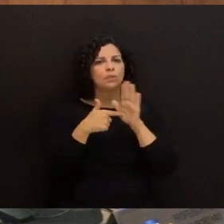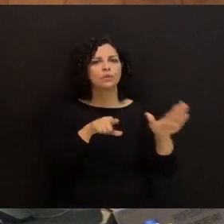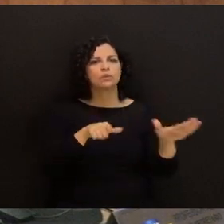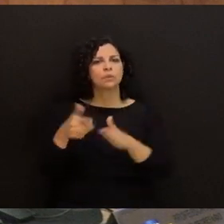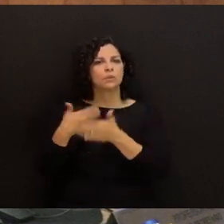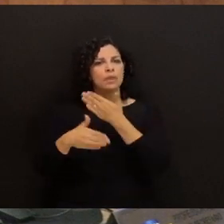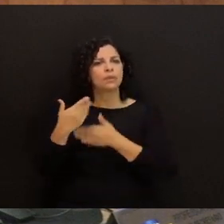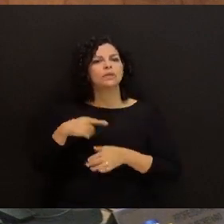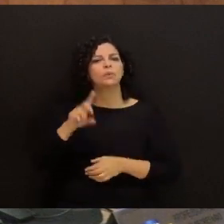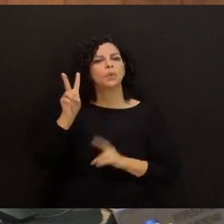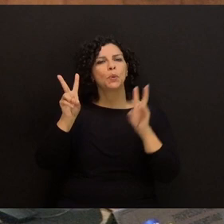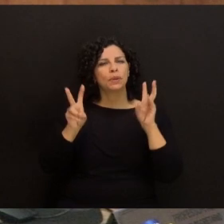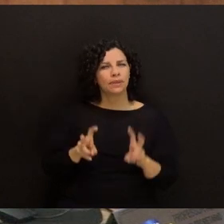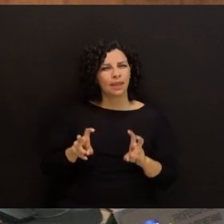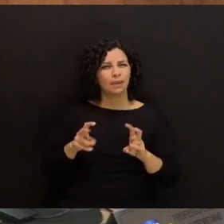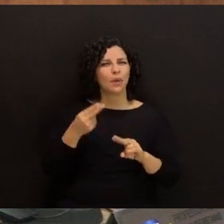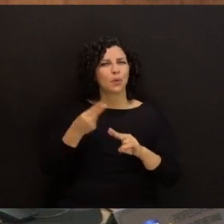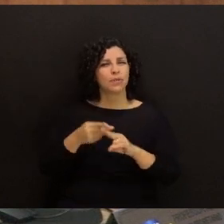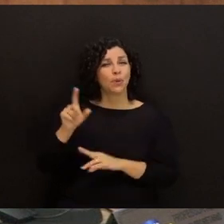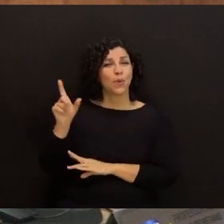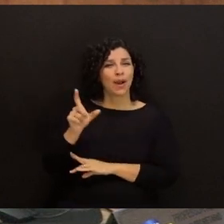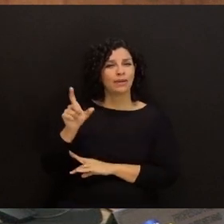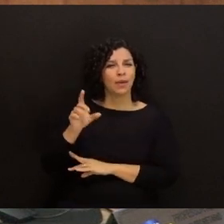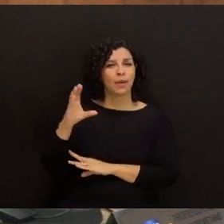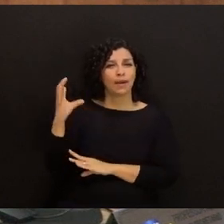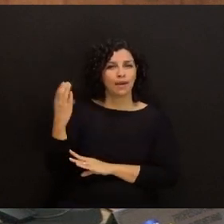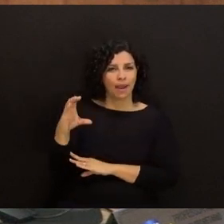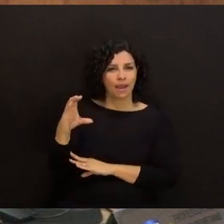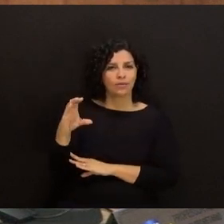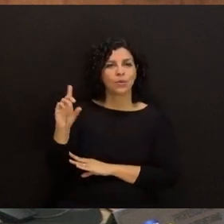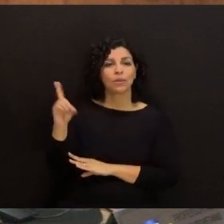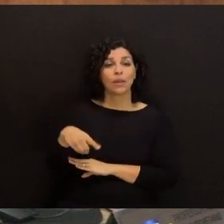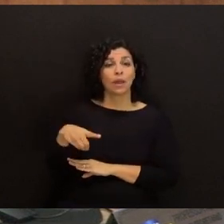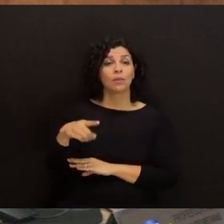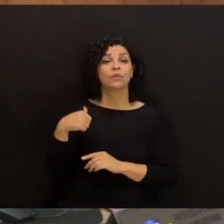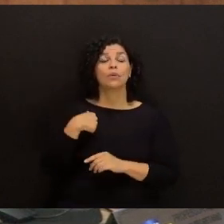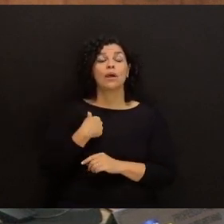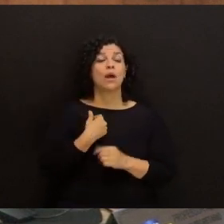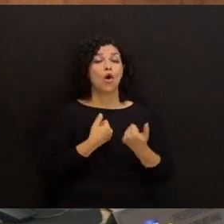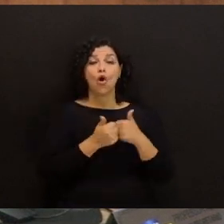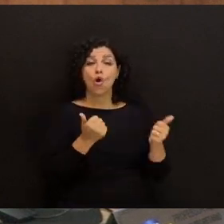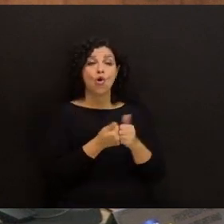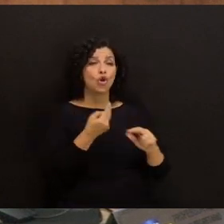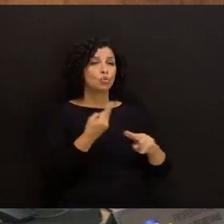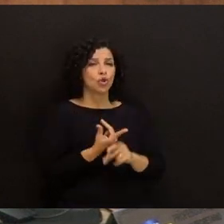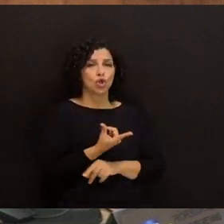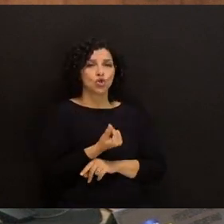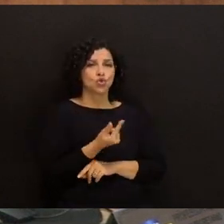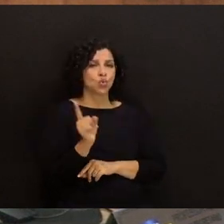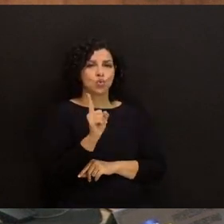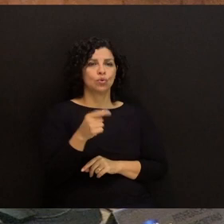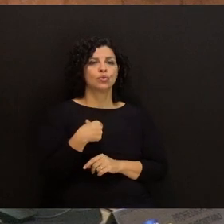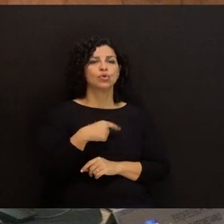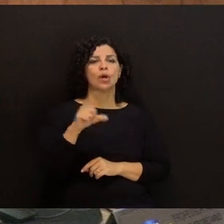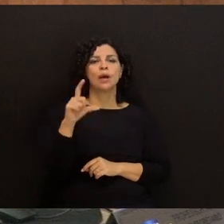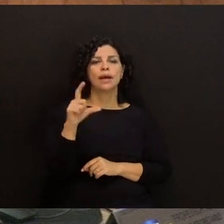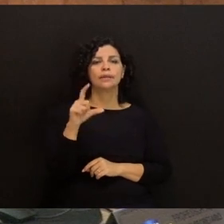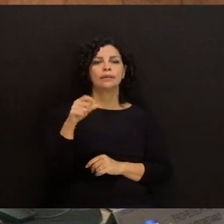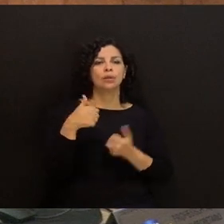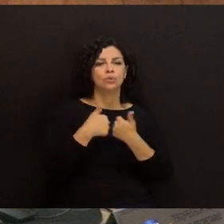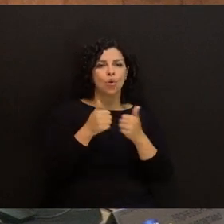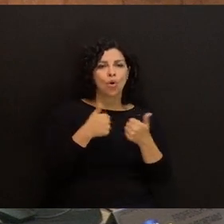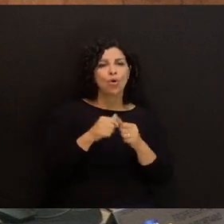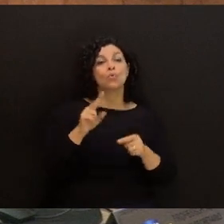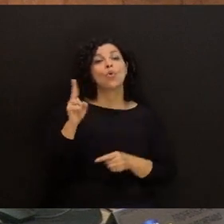passada sobre esse tema aonde algumas linhas não aceitam mais dinheiro somente aquele cartão transporte ou cartão de